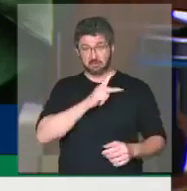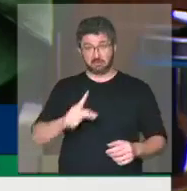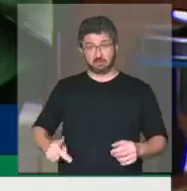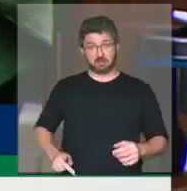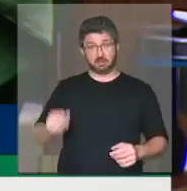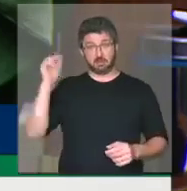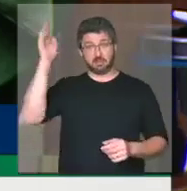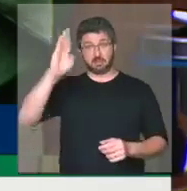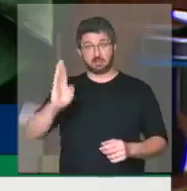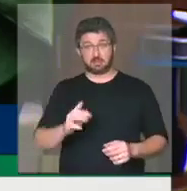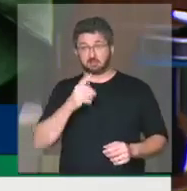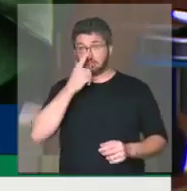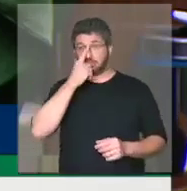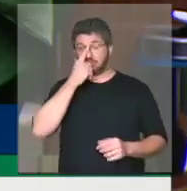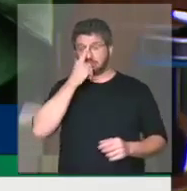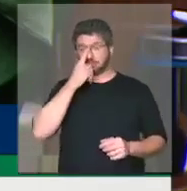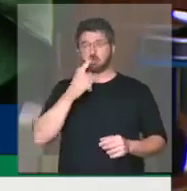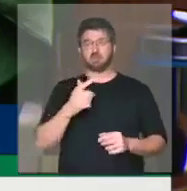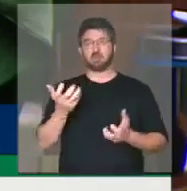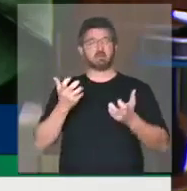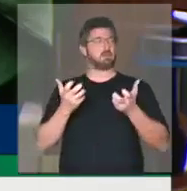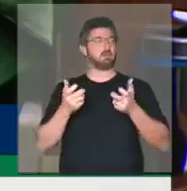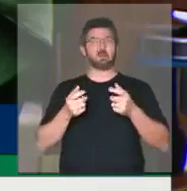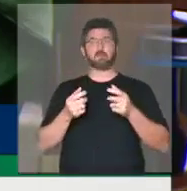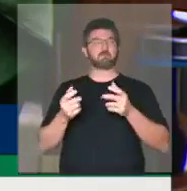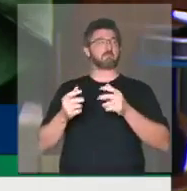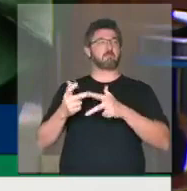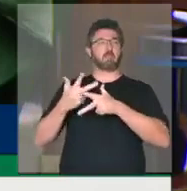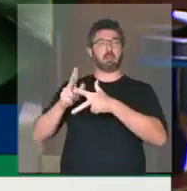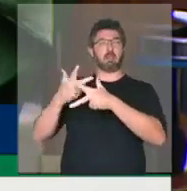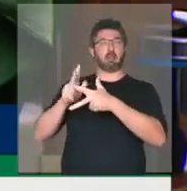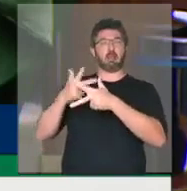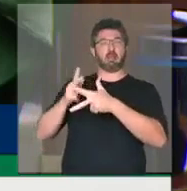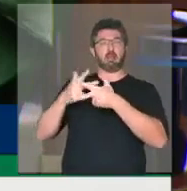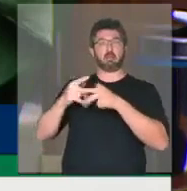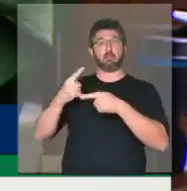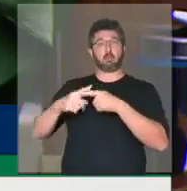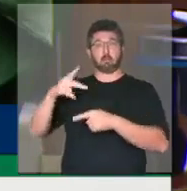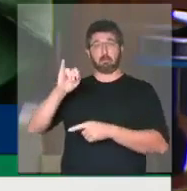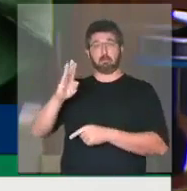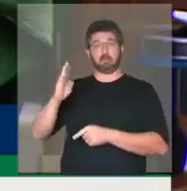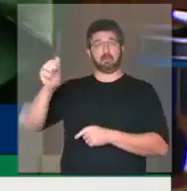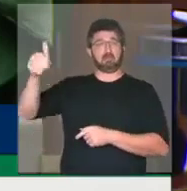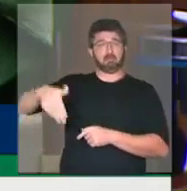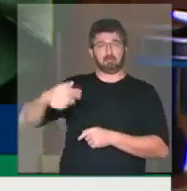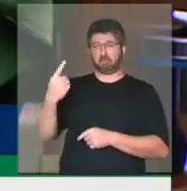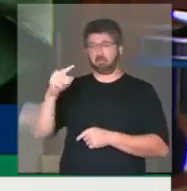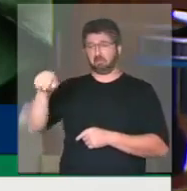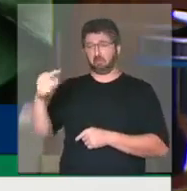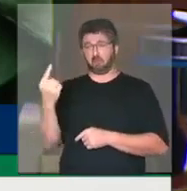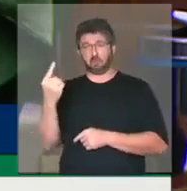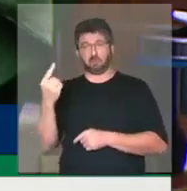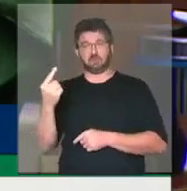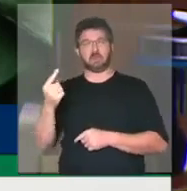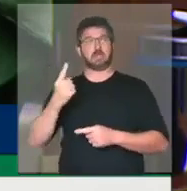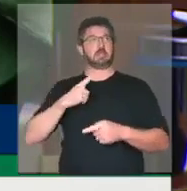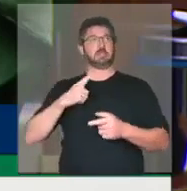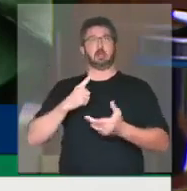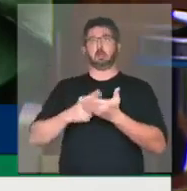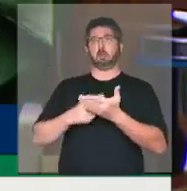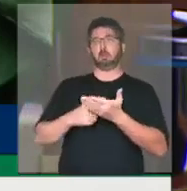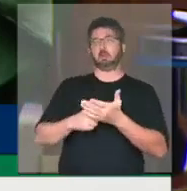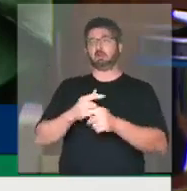da República, para tentar minimizar os parcos resultados do seu governo, comprometidos pelo